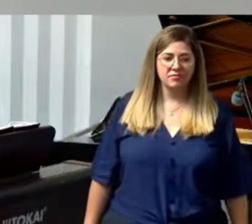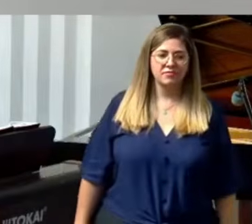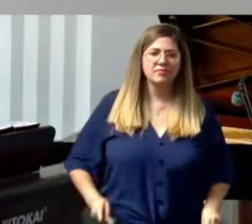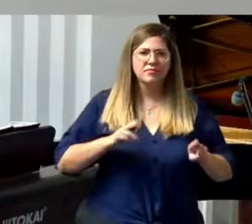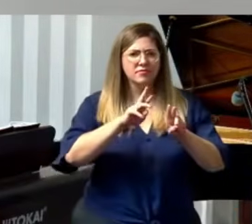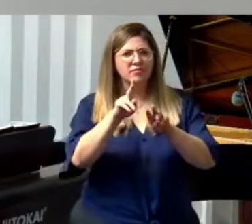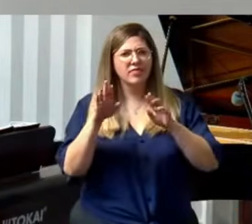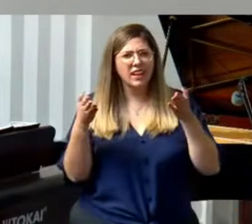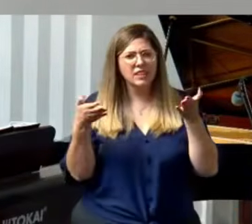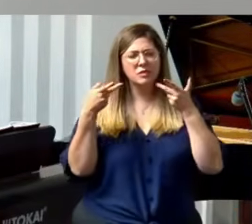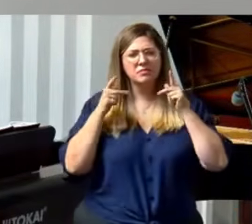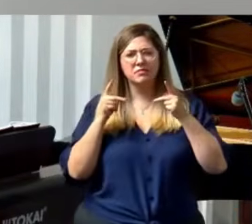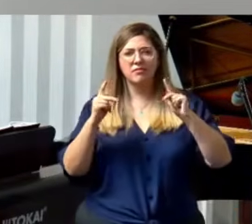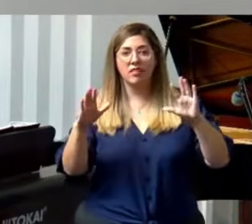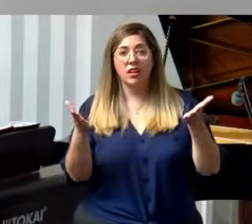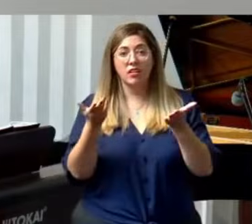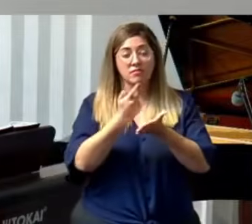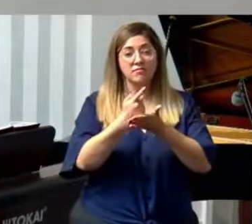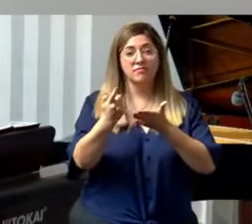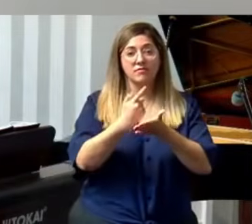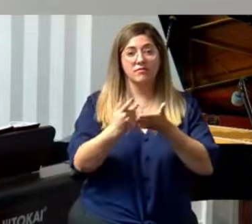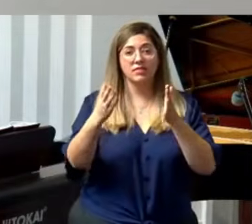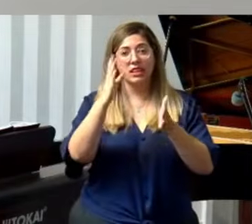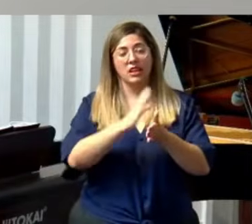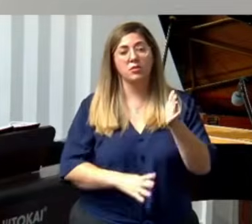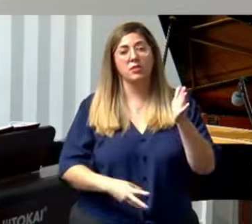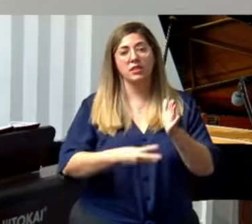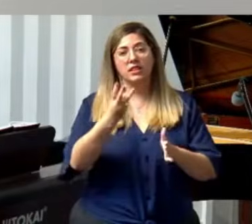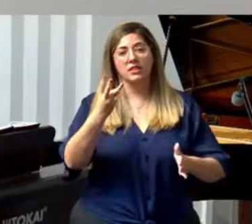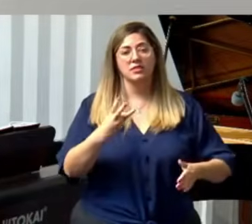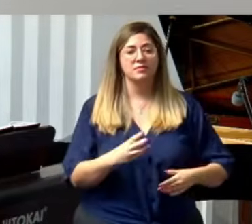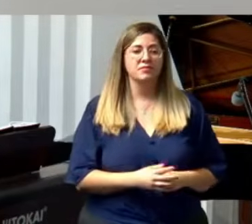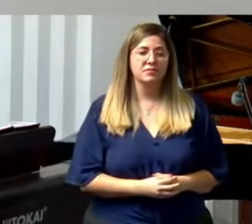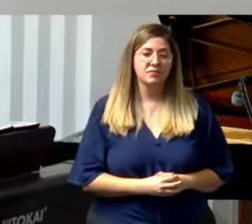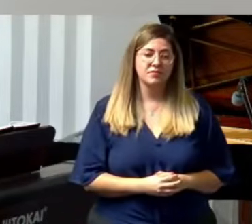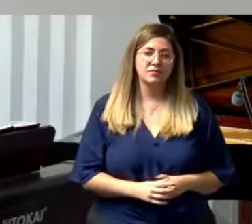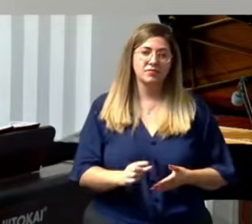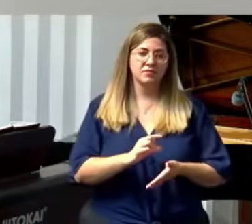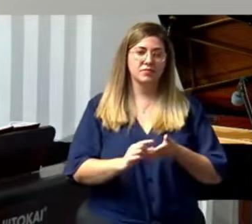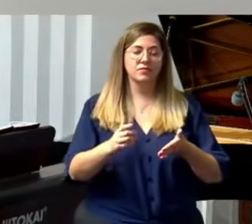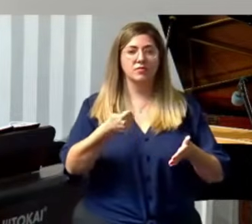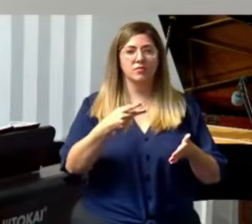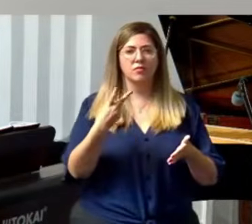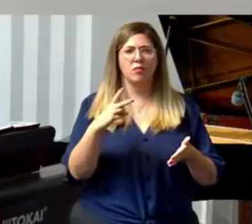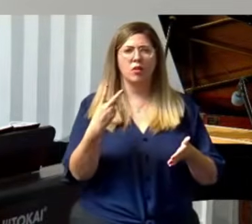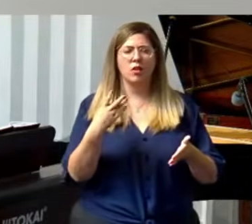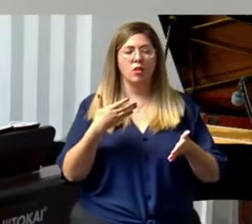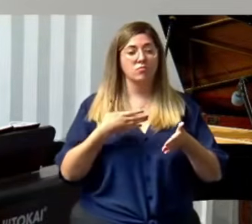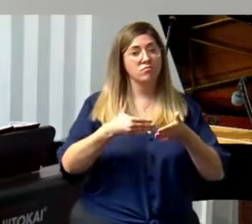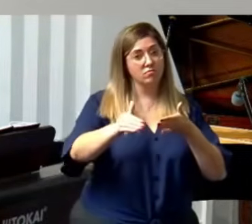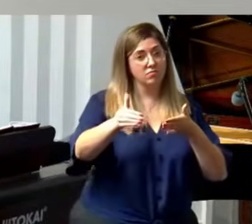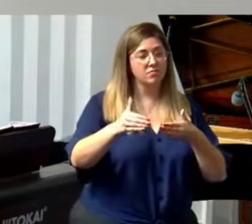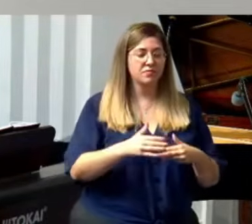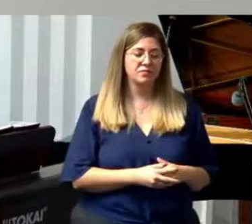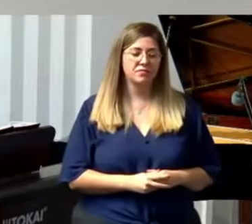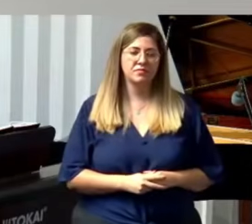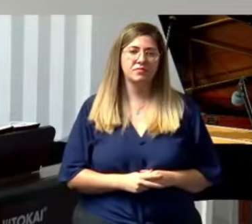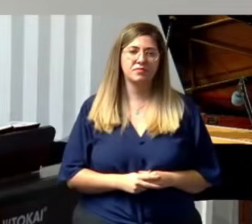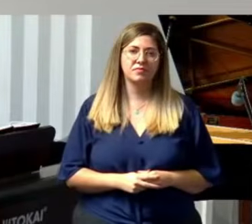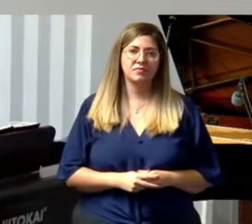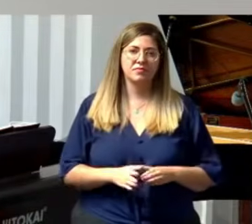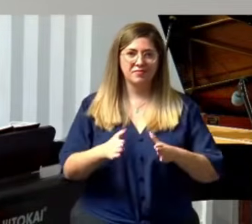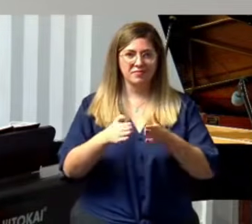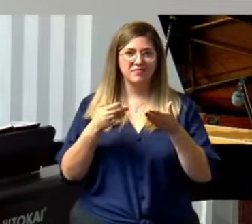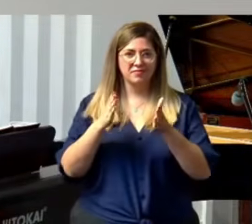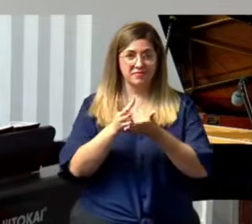Meus irmãos, nossa mensagem desta manhã está em Gênesis, capítulo 3, a partir do versículo 22. Peço que você abra